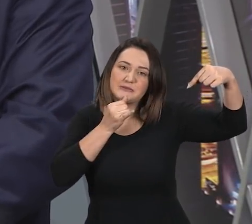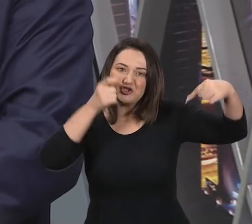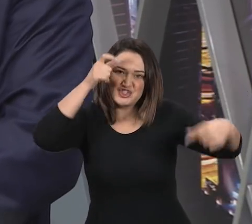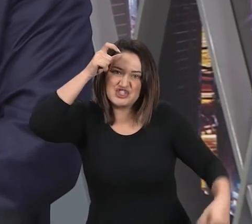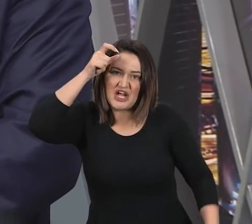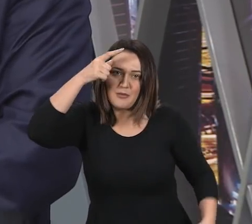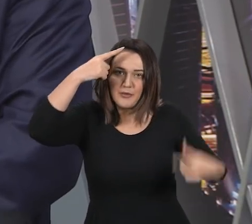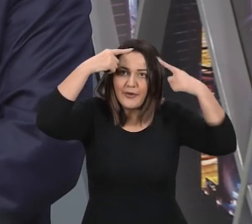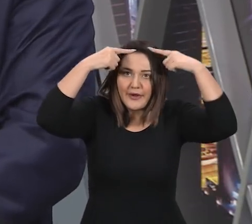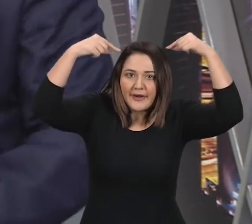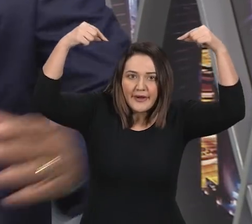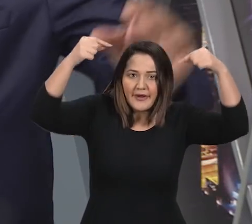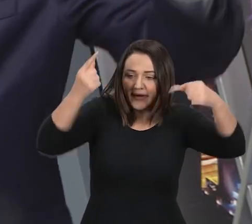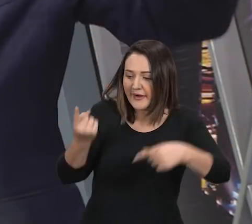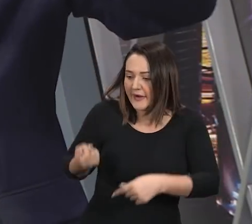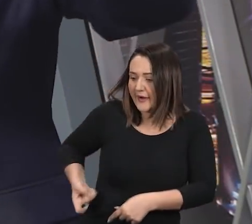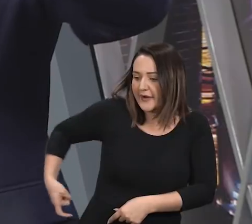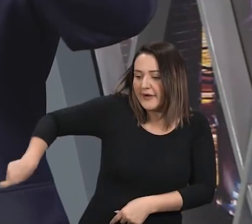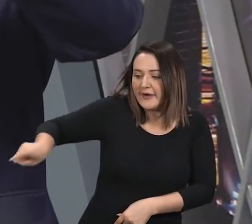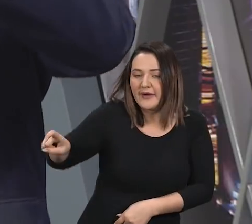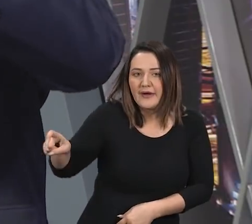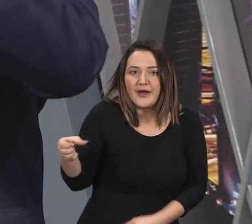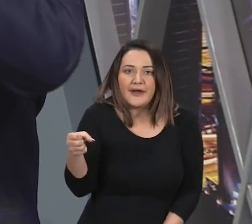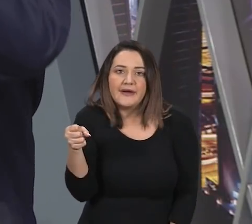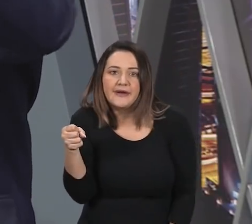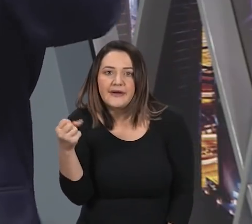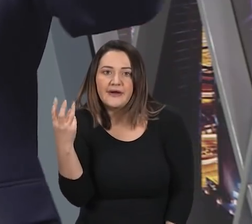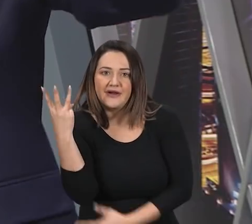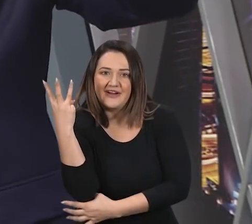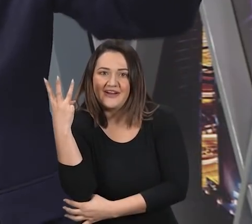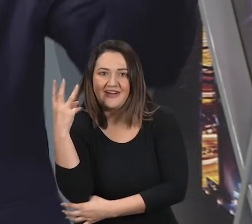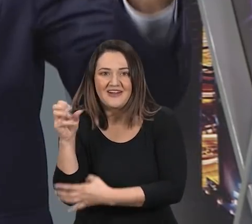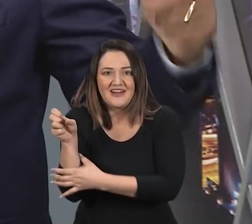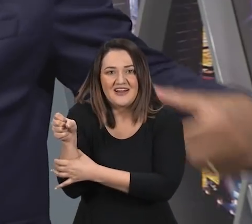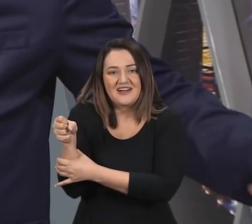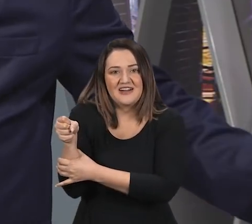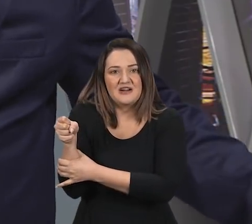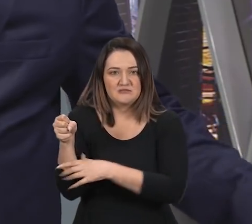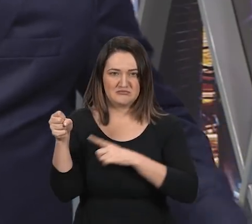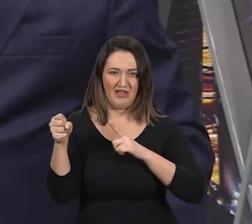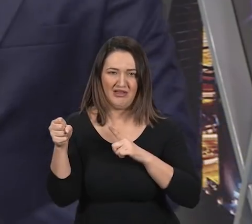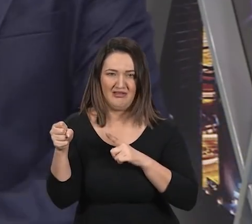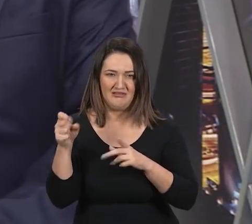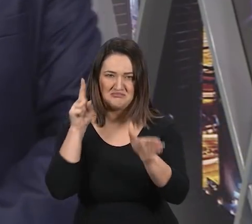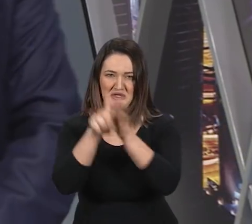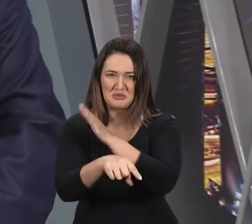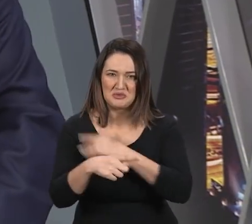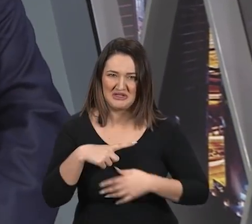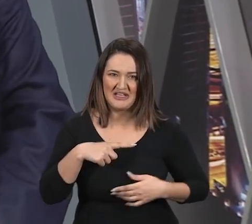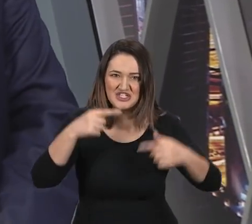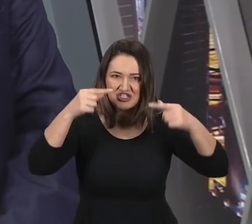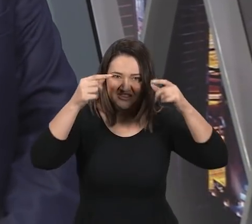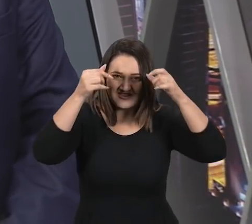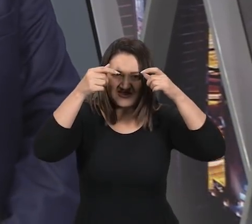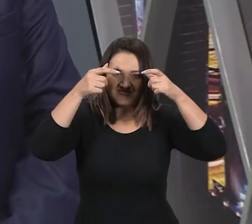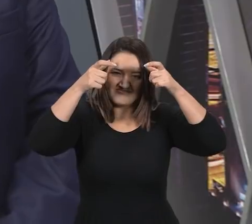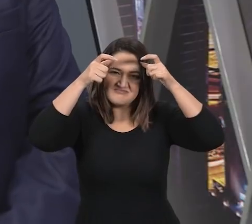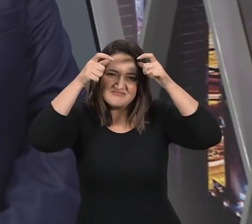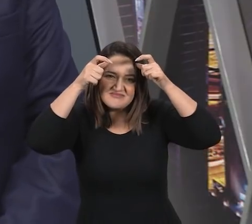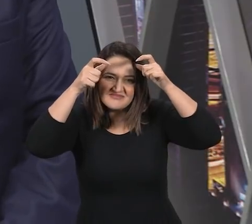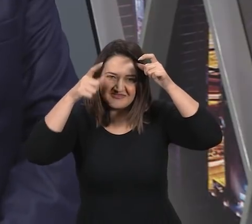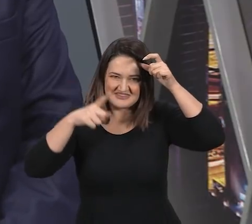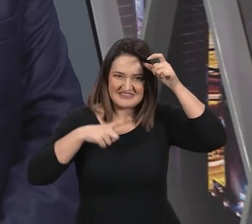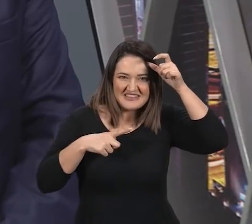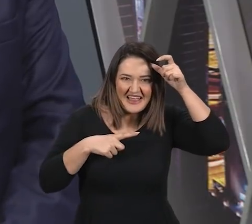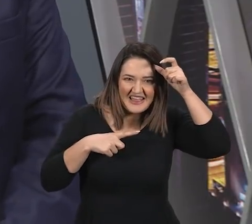Boa pergunta, né? Sabe que tem muitos desenhos por aí que diz assim, mostram um capetinha com rabo. O diabo tem rabo? Ele